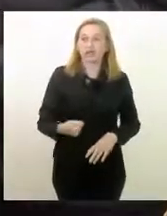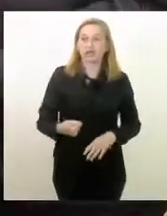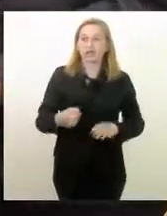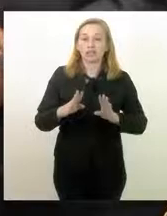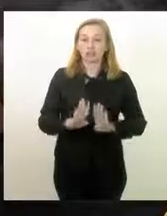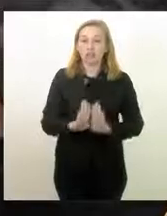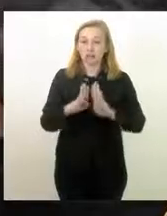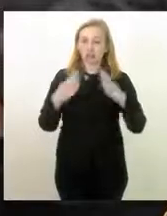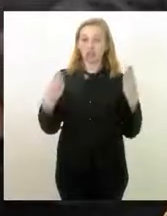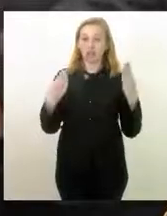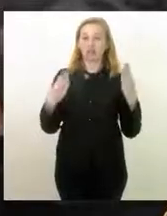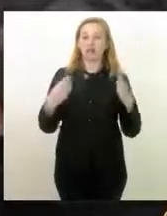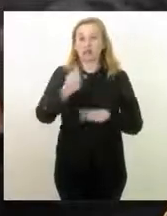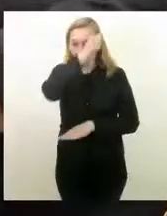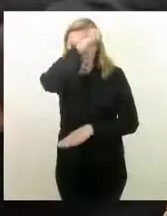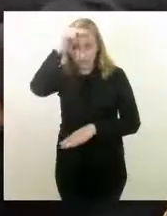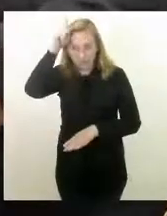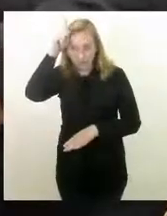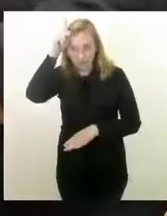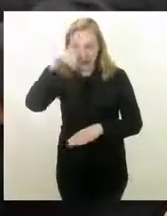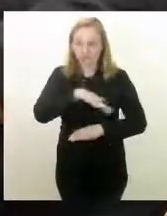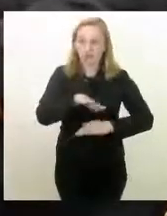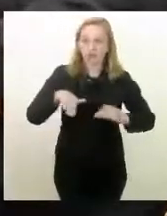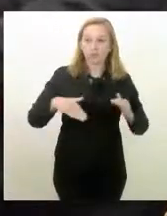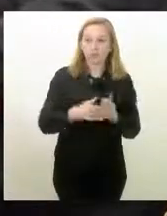portas abertas a prefeitos e autoridades,